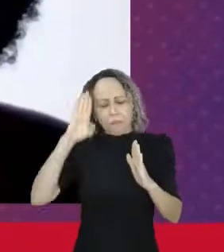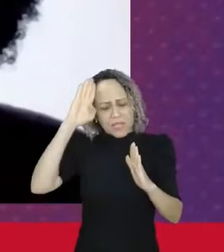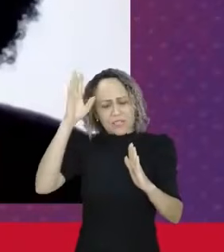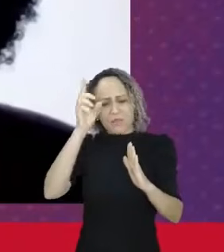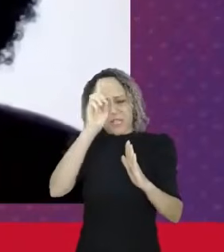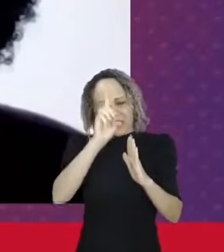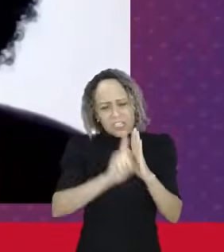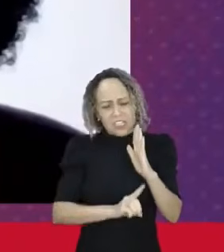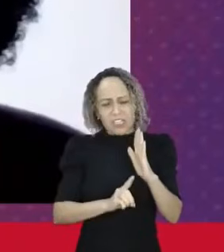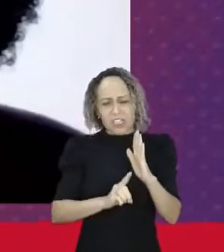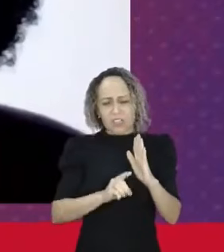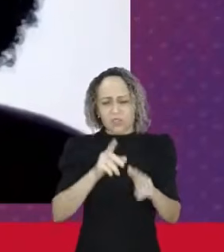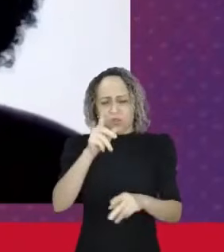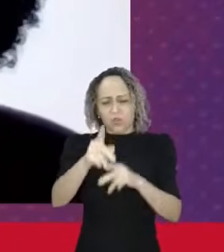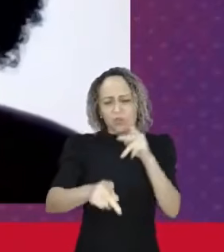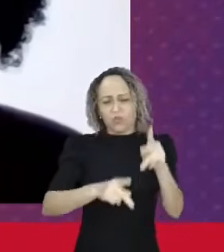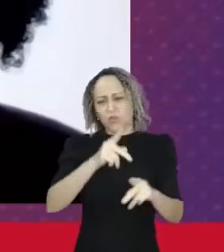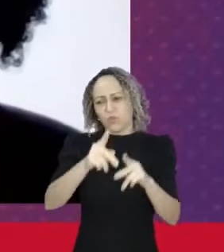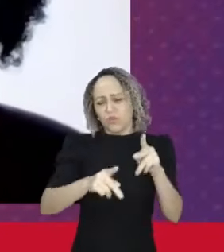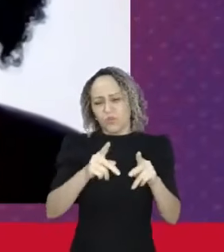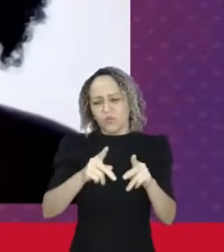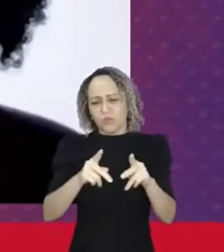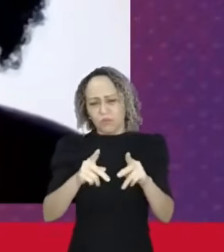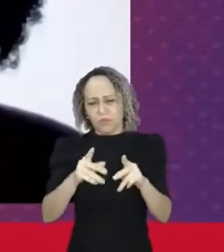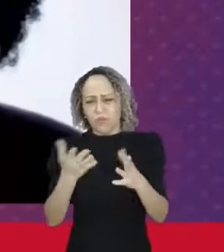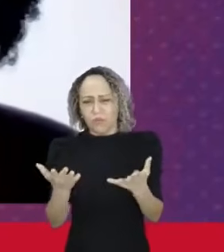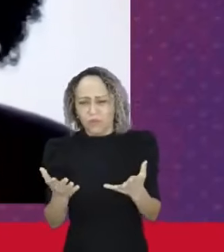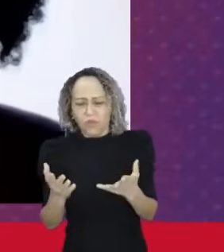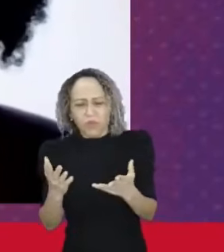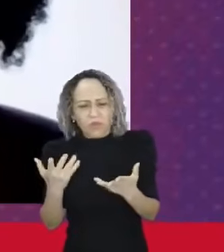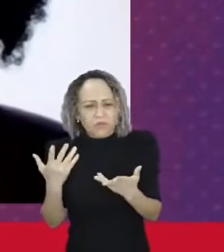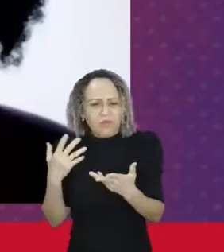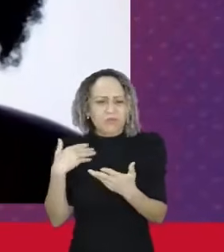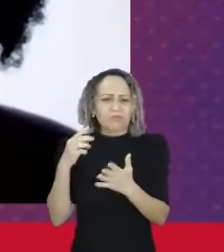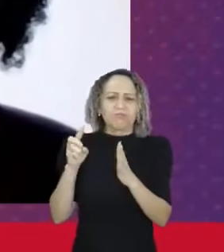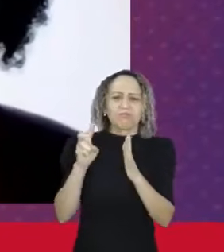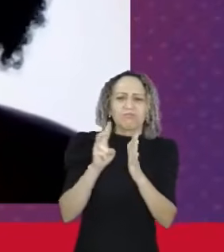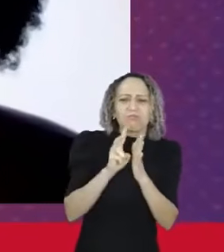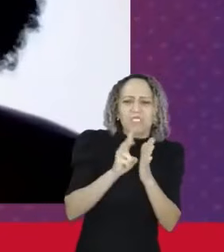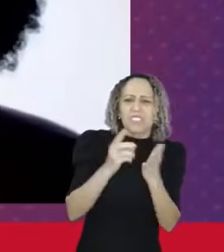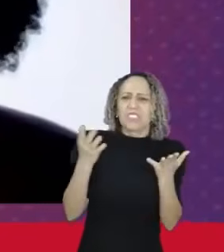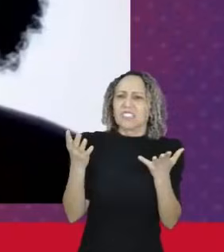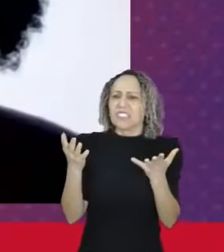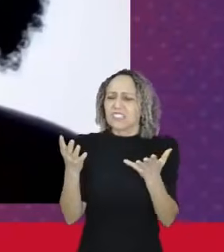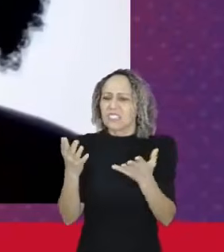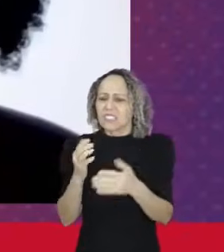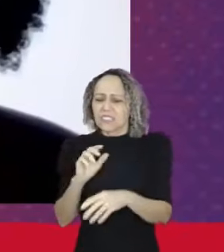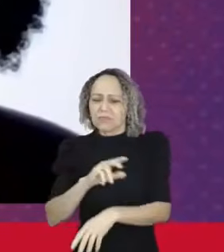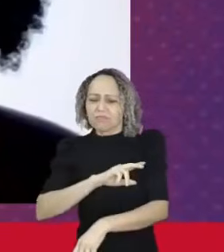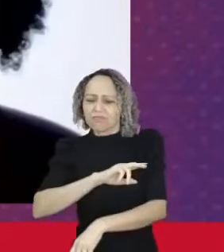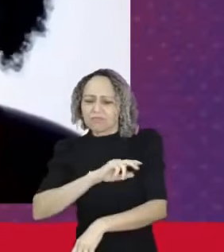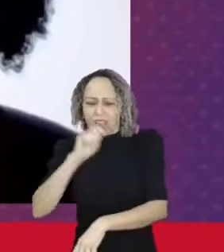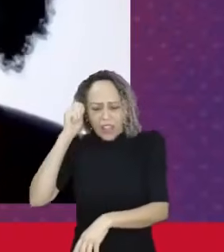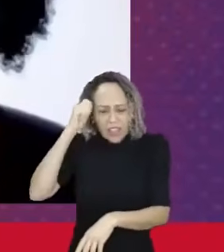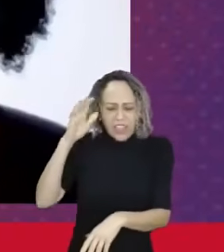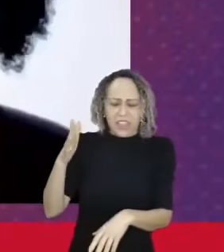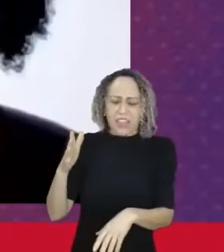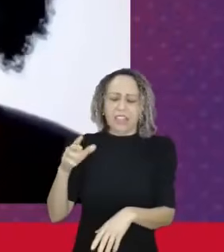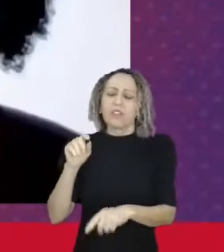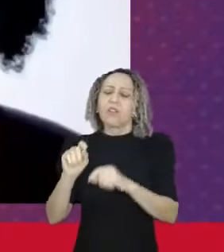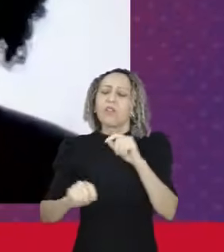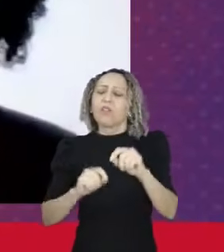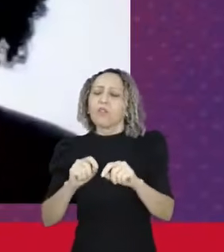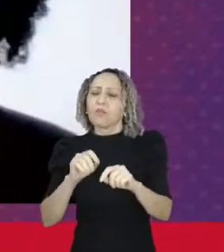justificando algumas perguntas feitas desde a ocupação do